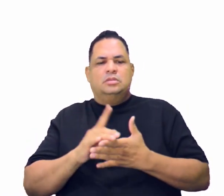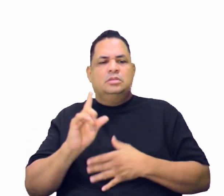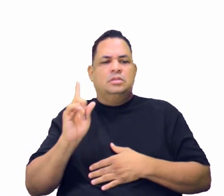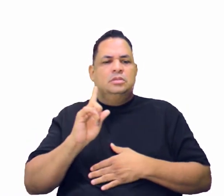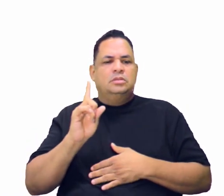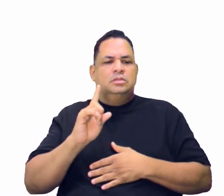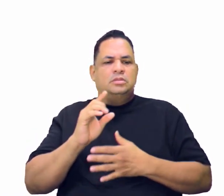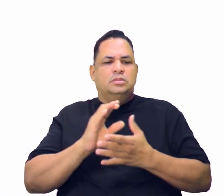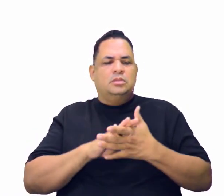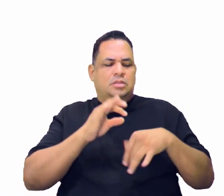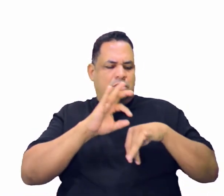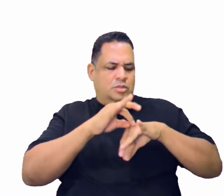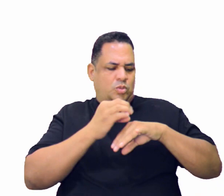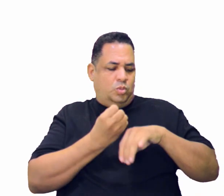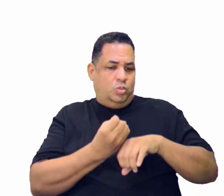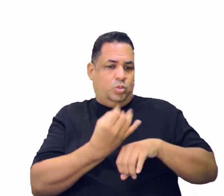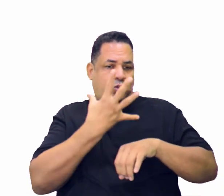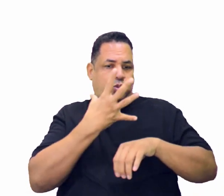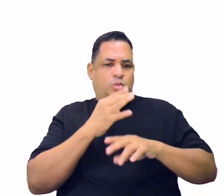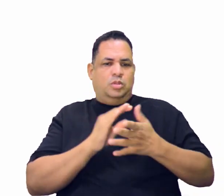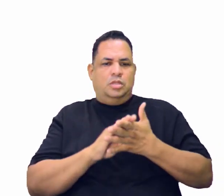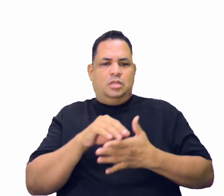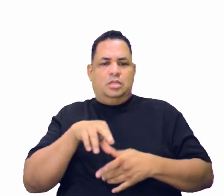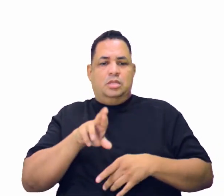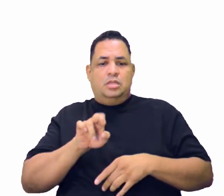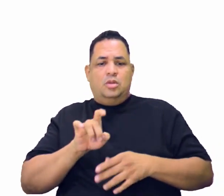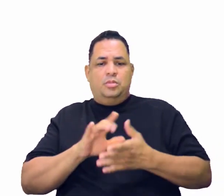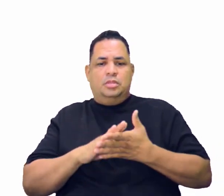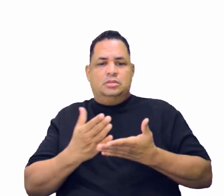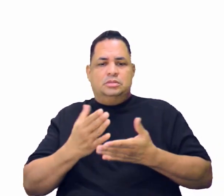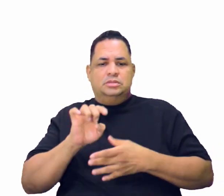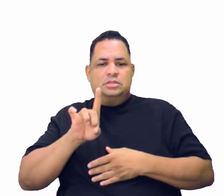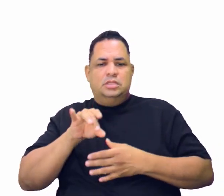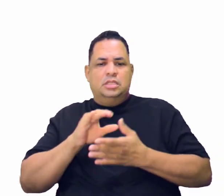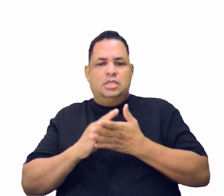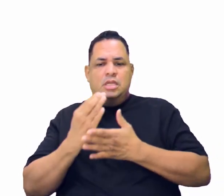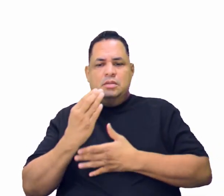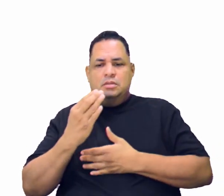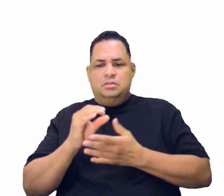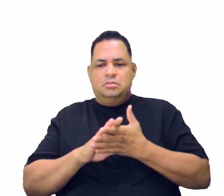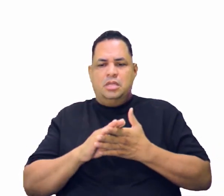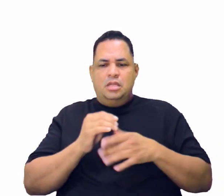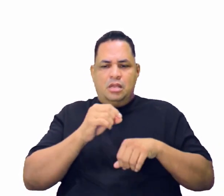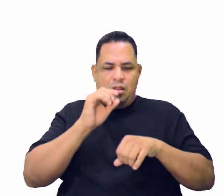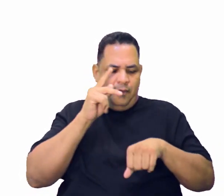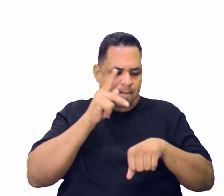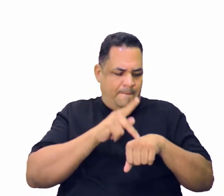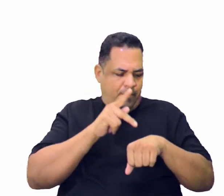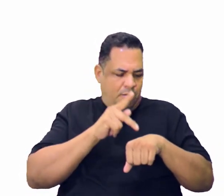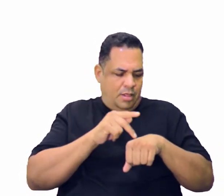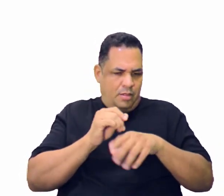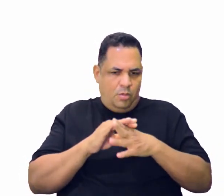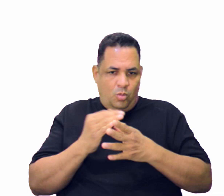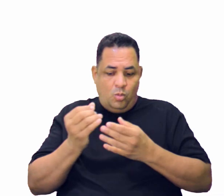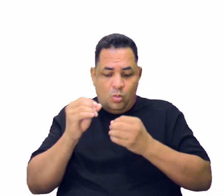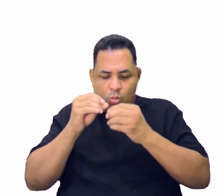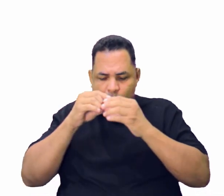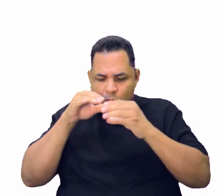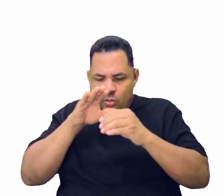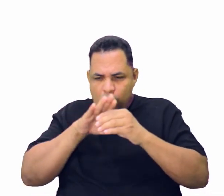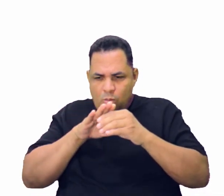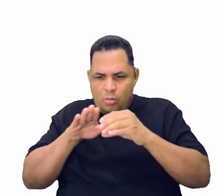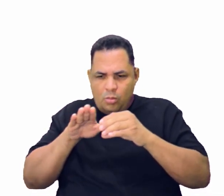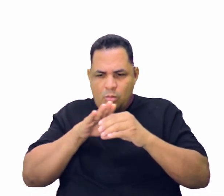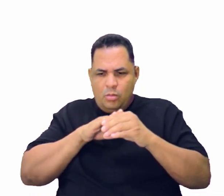era diamante nem rubi, senão cristal. Não era diamante nem rubi, mas sim